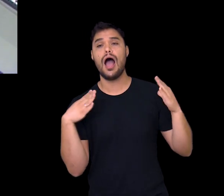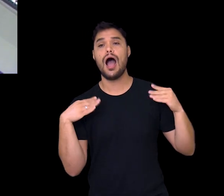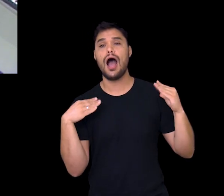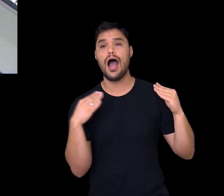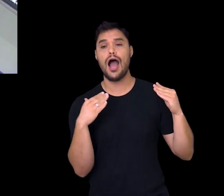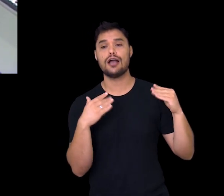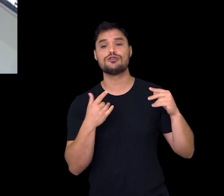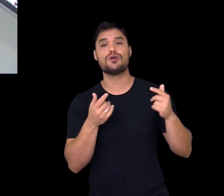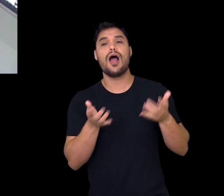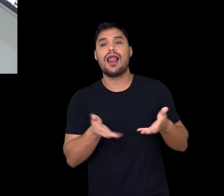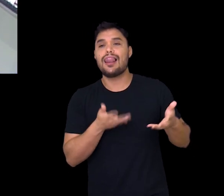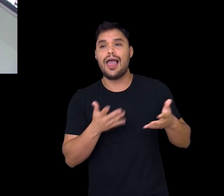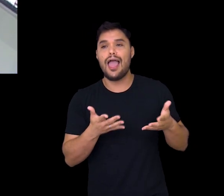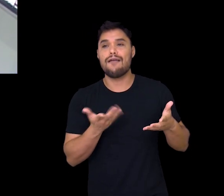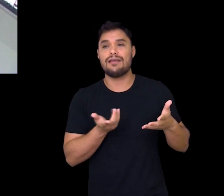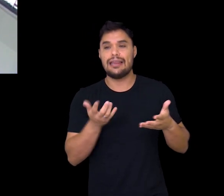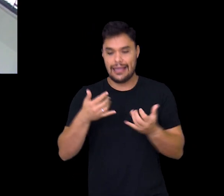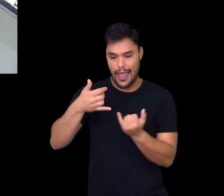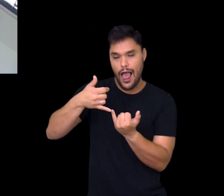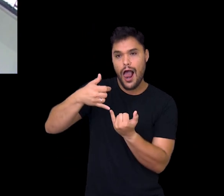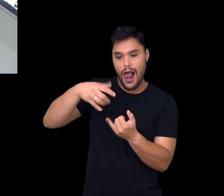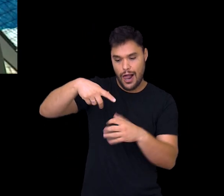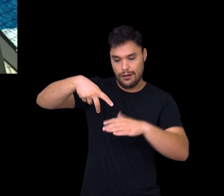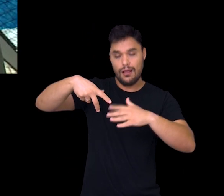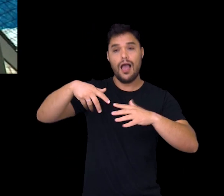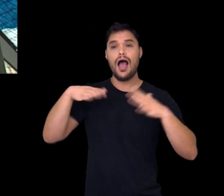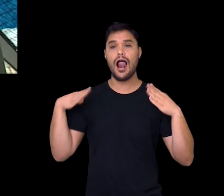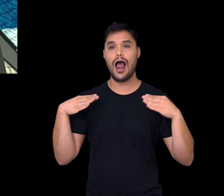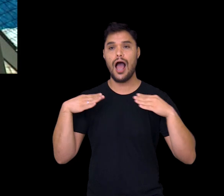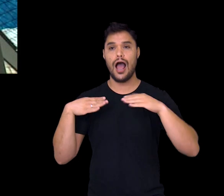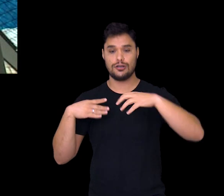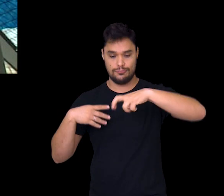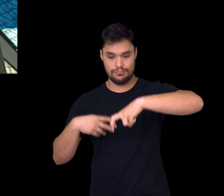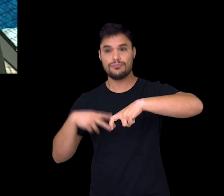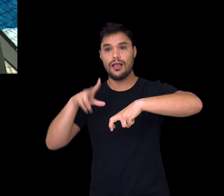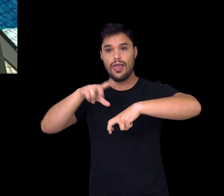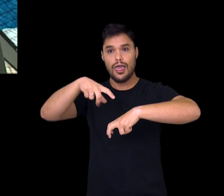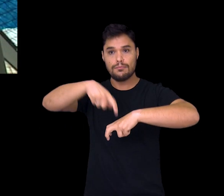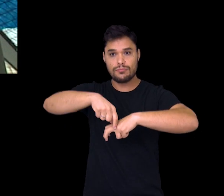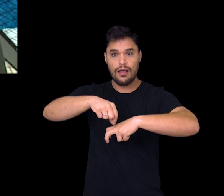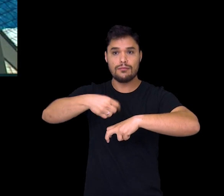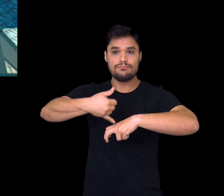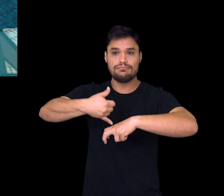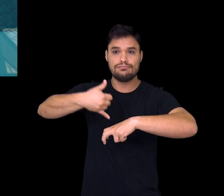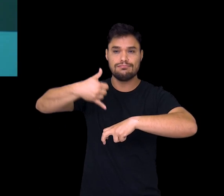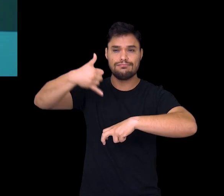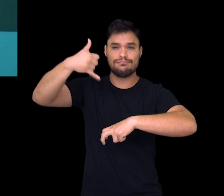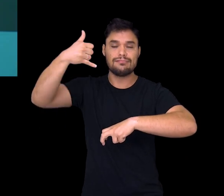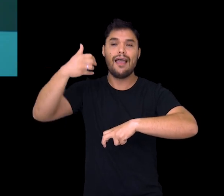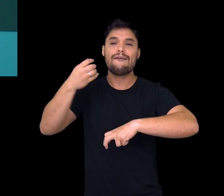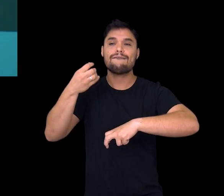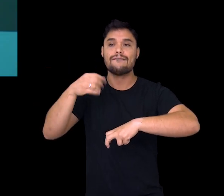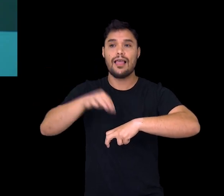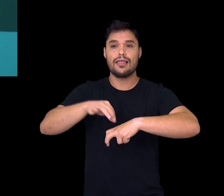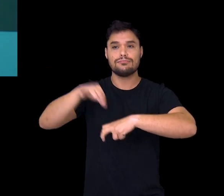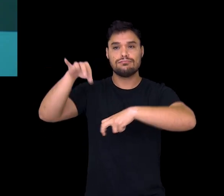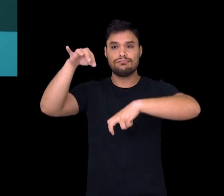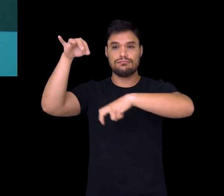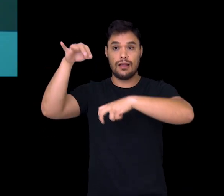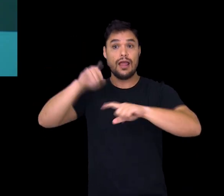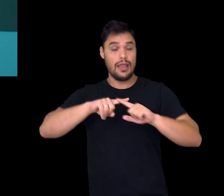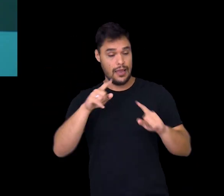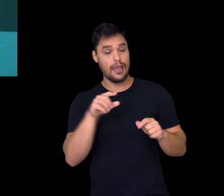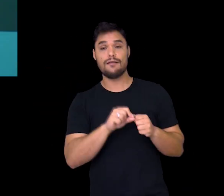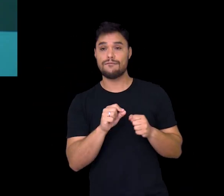quer um cabo bem fininho. Então ele faz lá na catedral. Lá na catedral. E aí ele faz um molde de um anjo em bronze, como era a